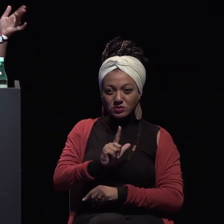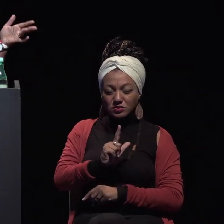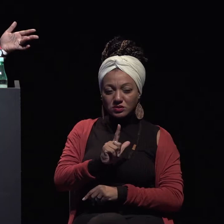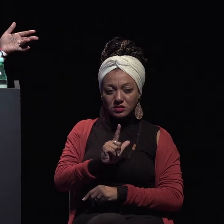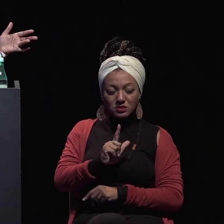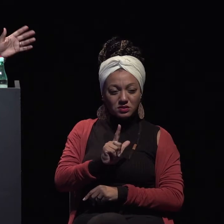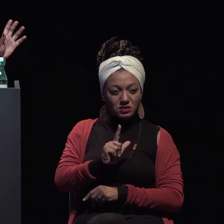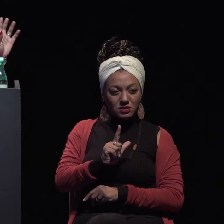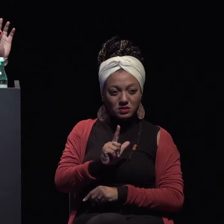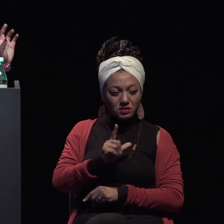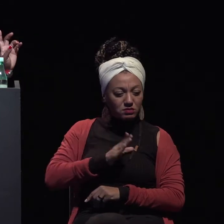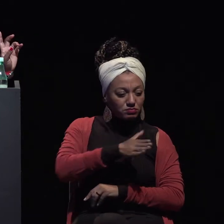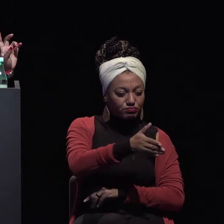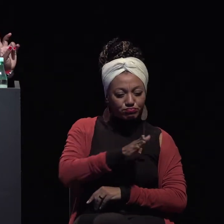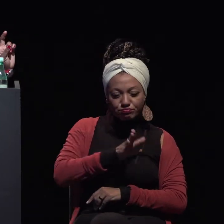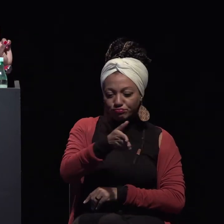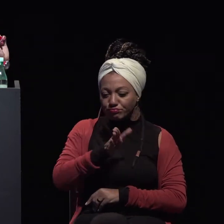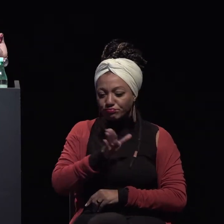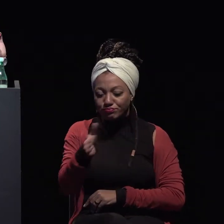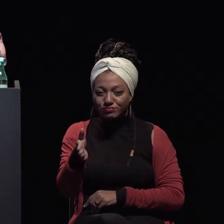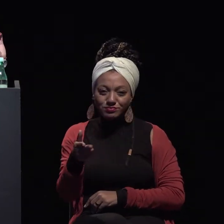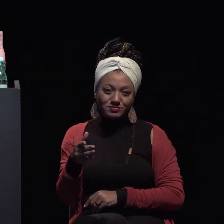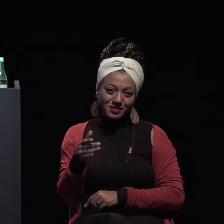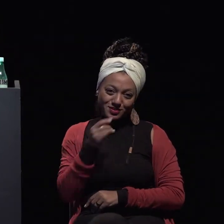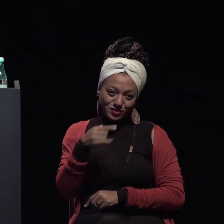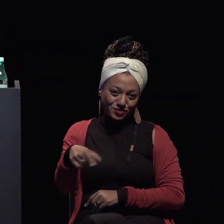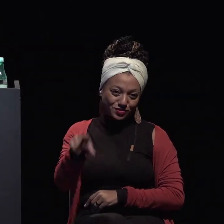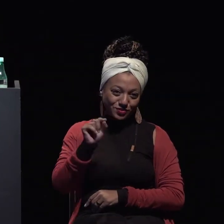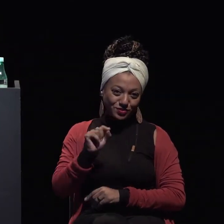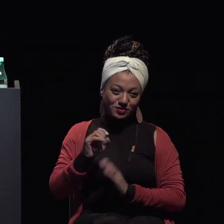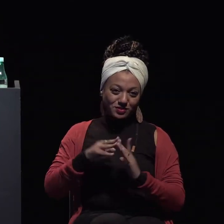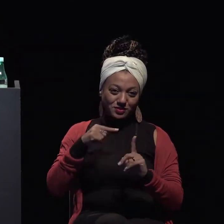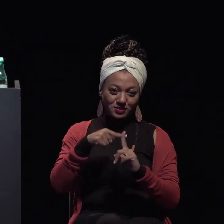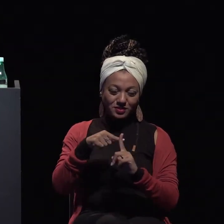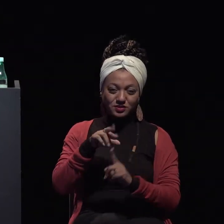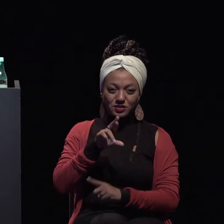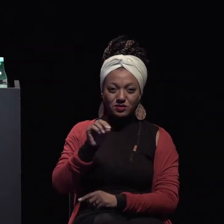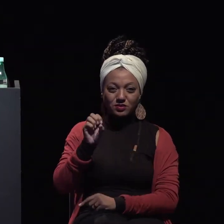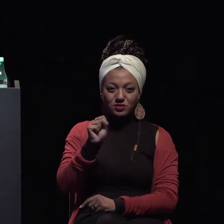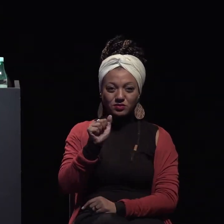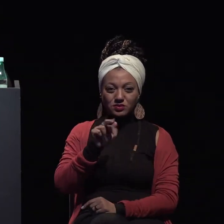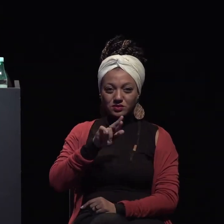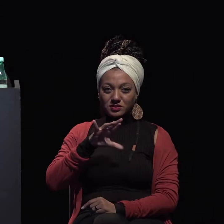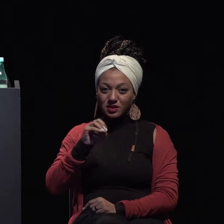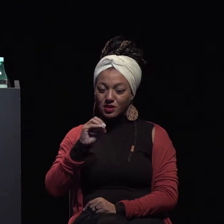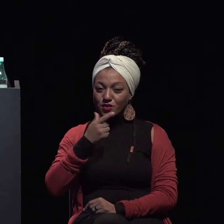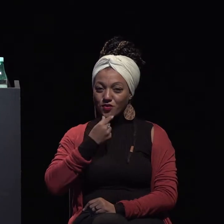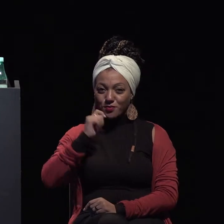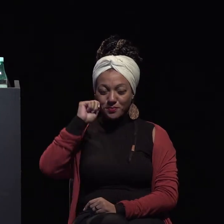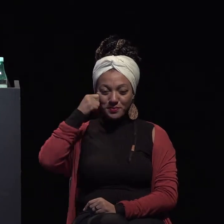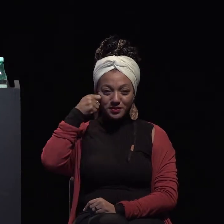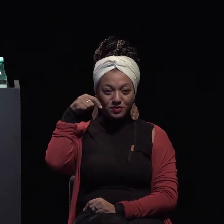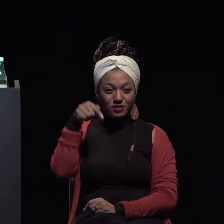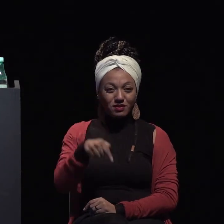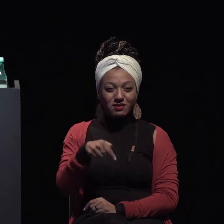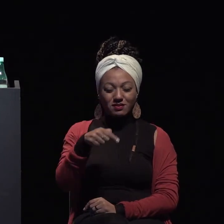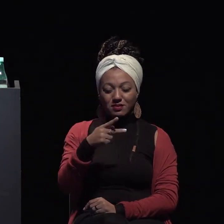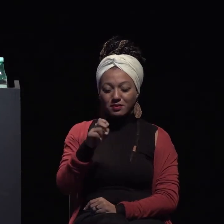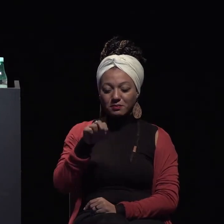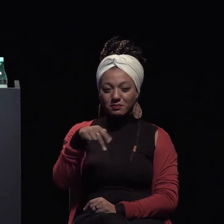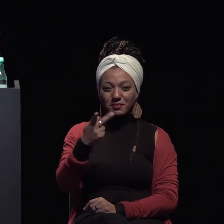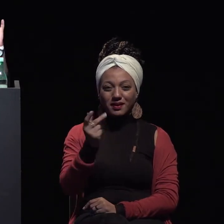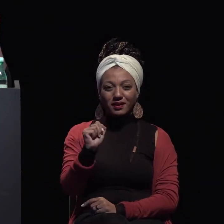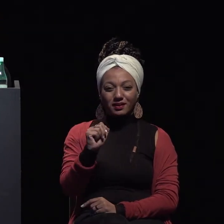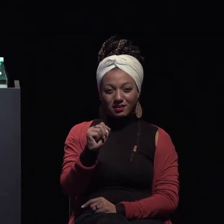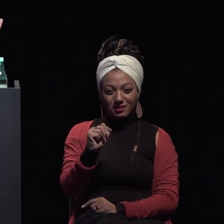lugar a outro, e aí a gente escolheu a Igreja de Nossa Senhora do Rosário dos Homens Pretos, na Penha.